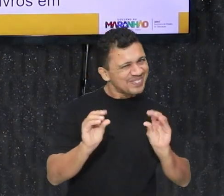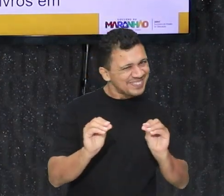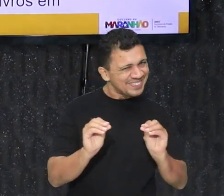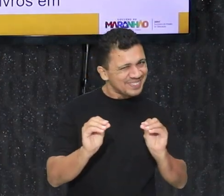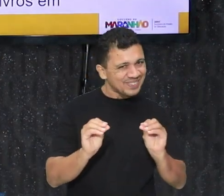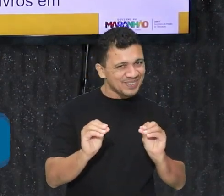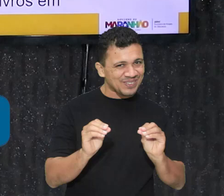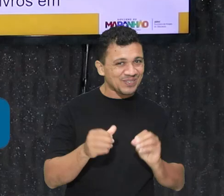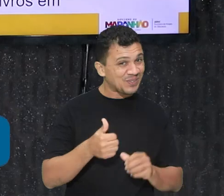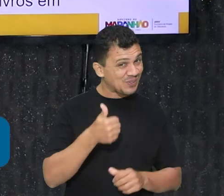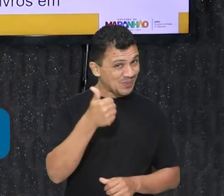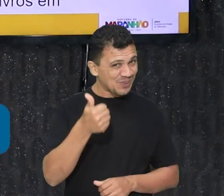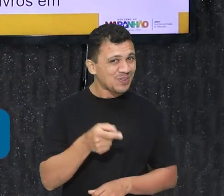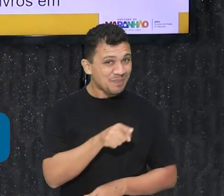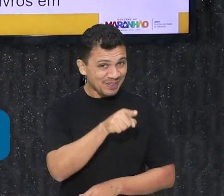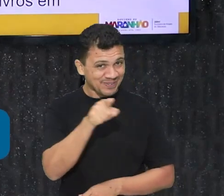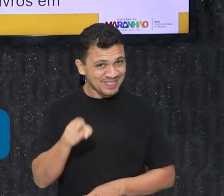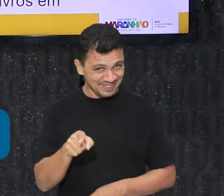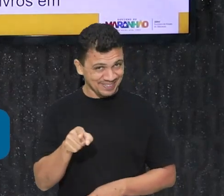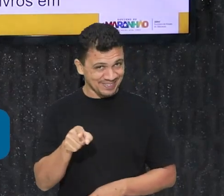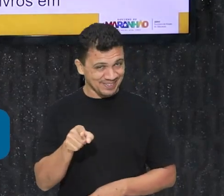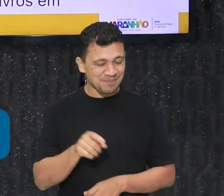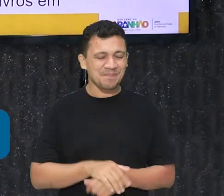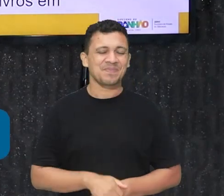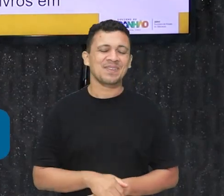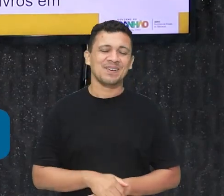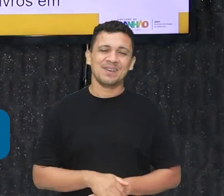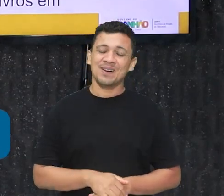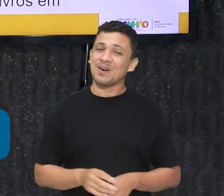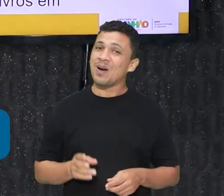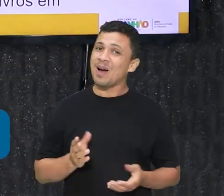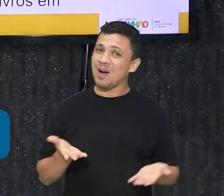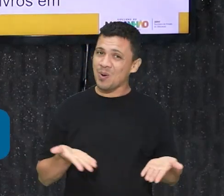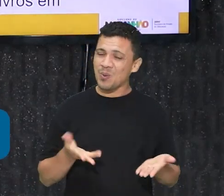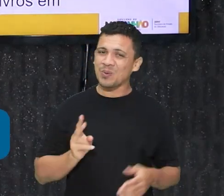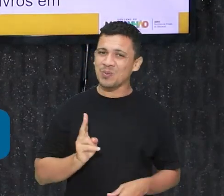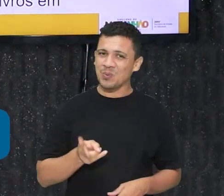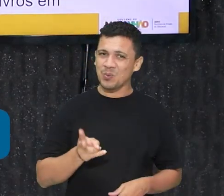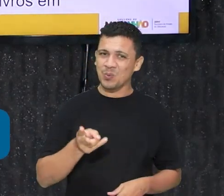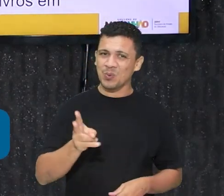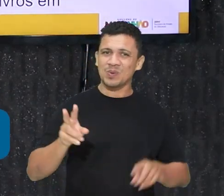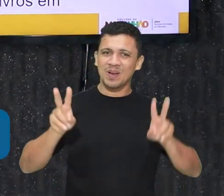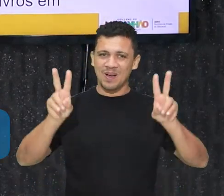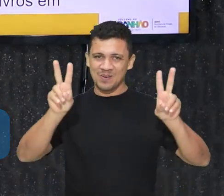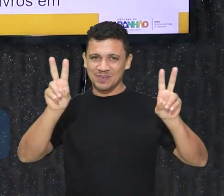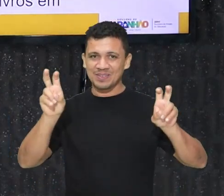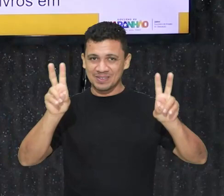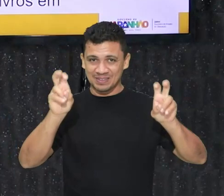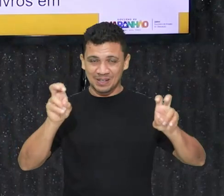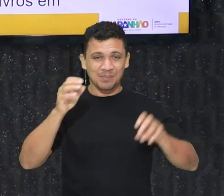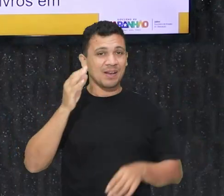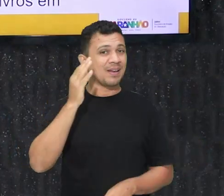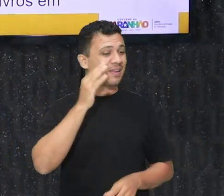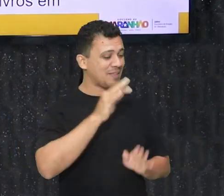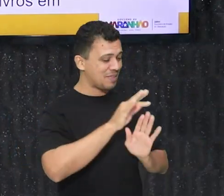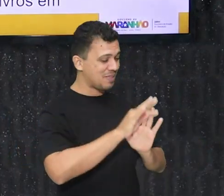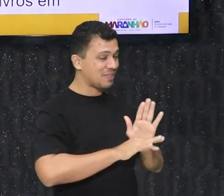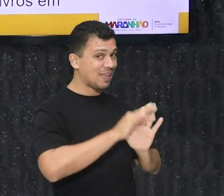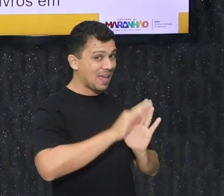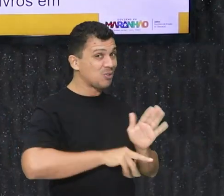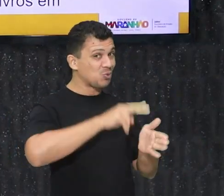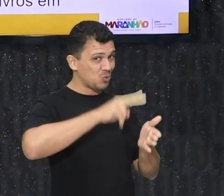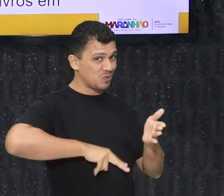chuchus! Tudo bem com vocês? Dando continuidade ao nosso tema, que é interpretação de